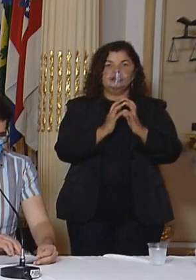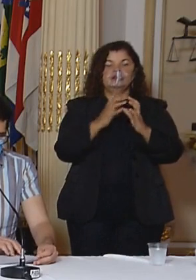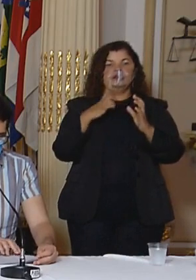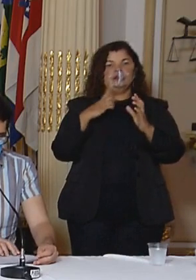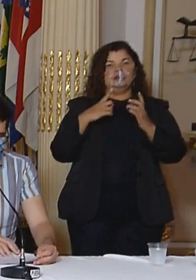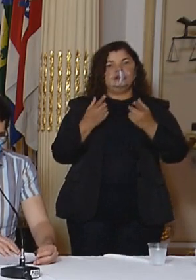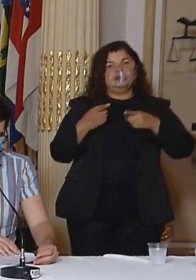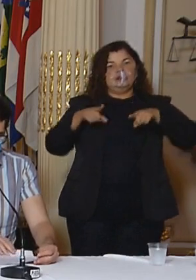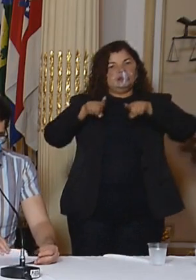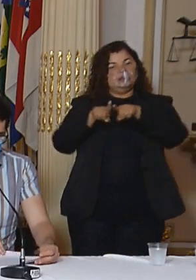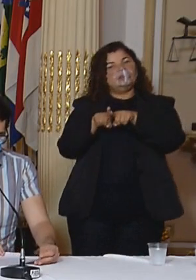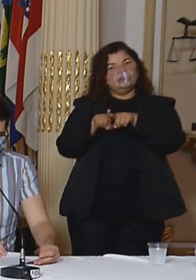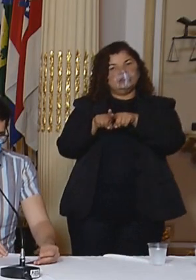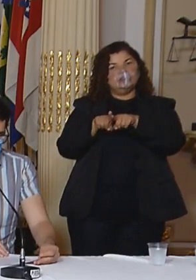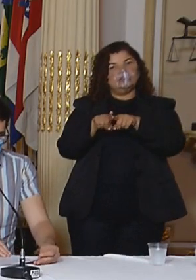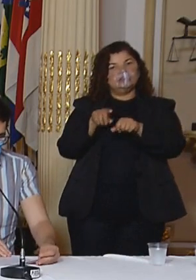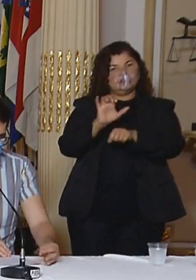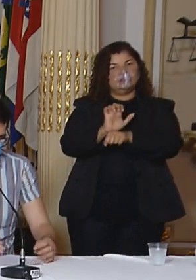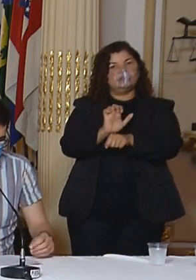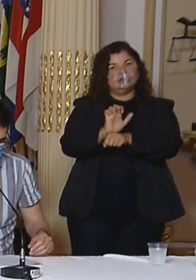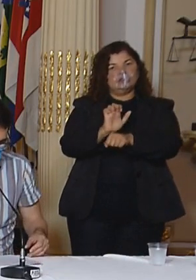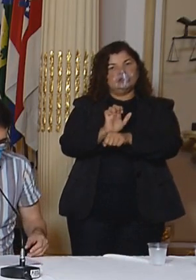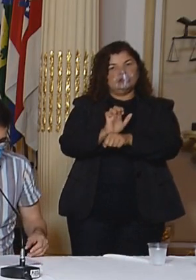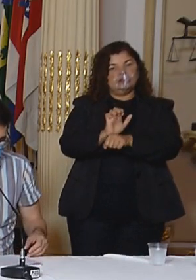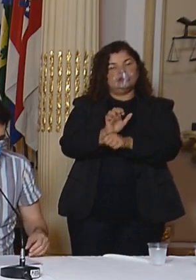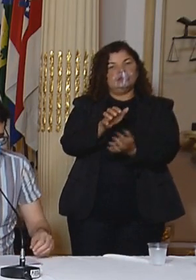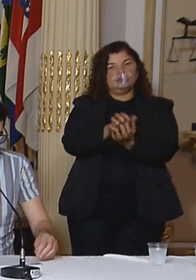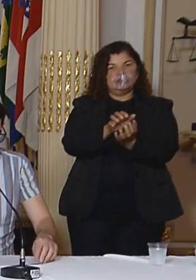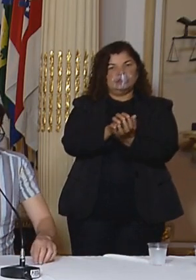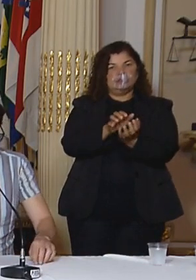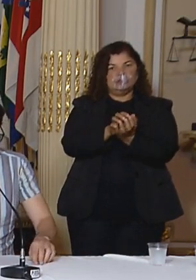parceiro do Estado nessa busca, nesses contatos,